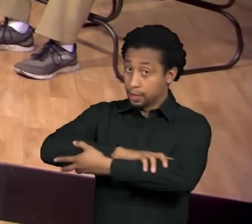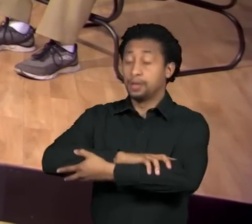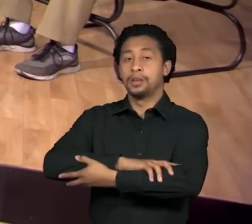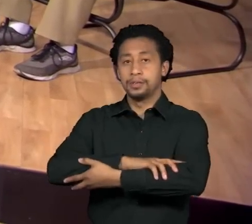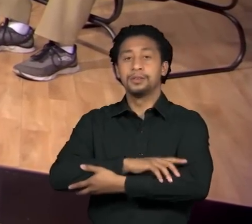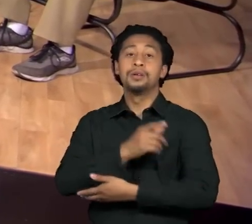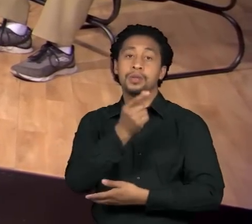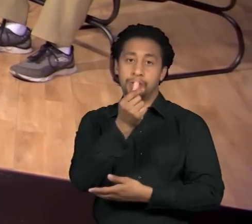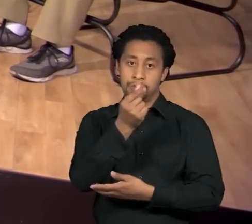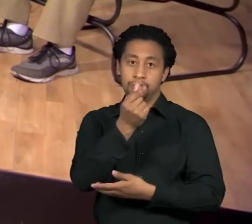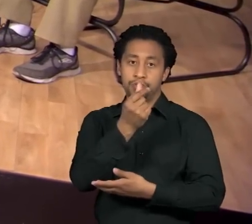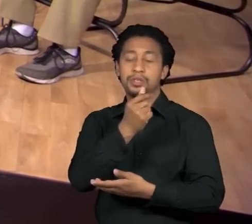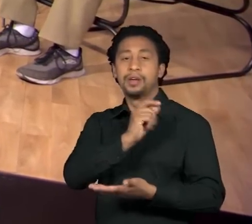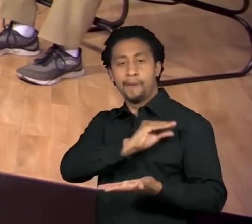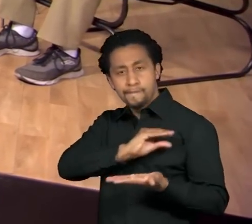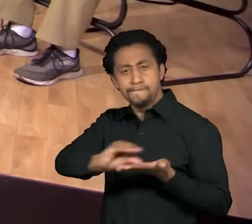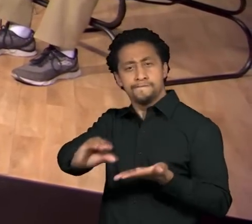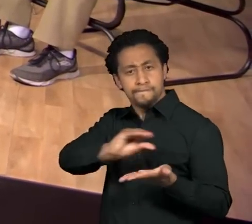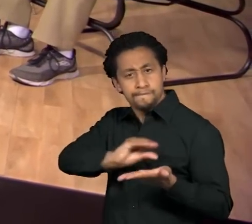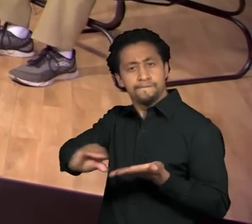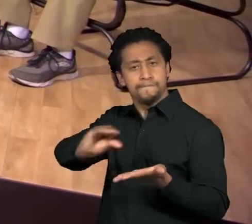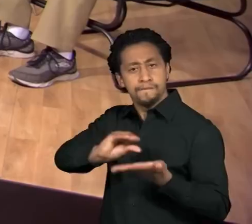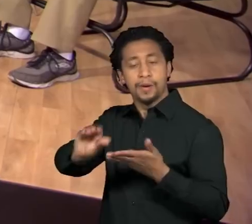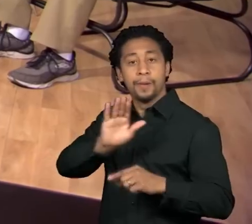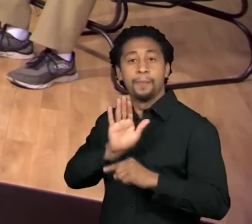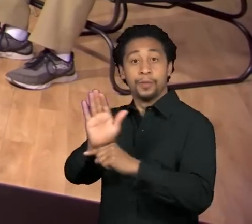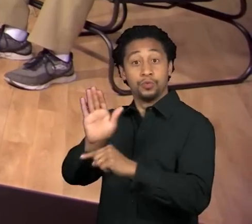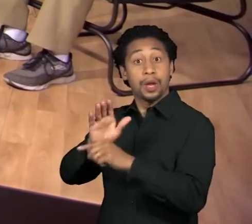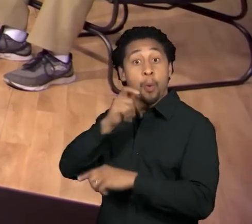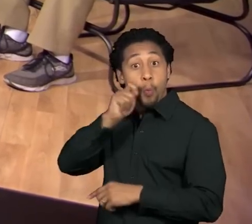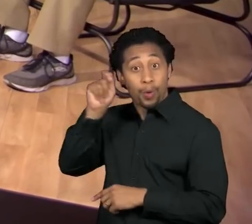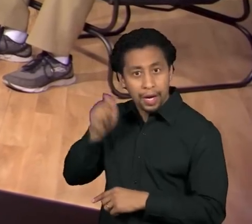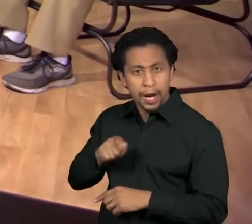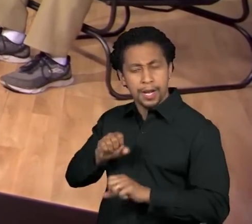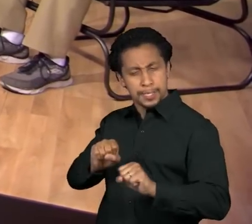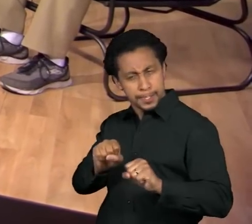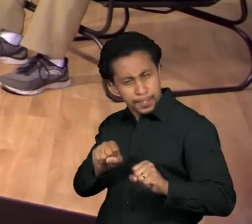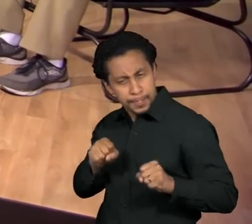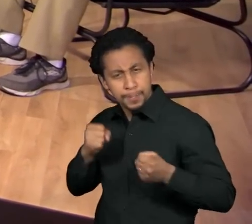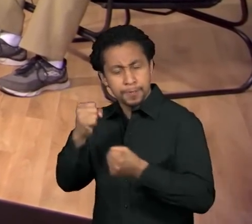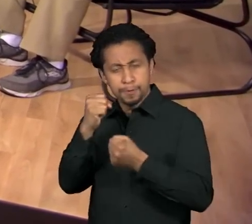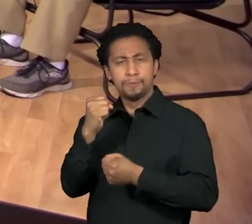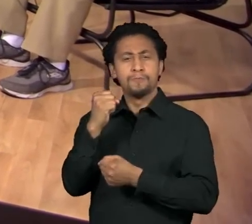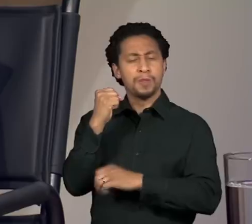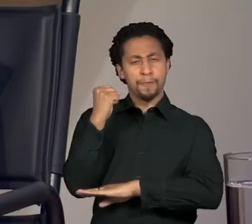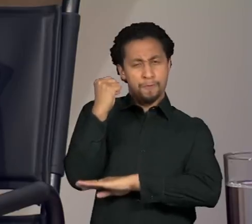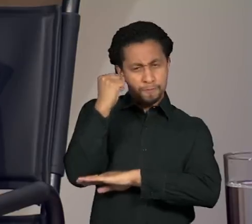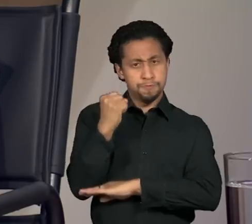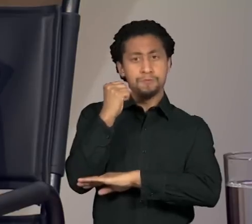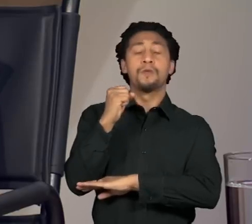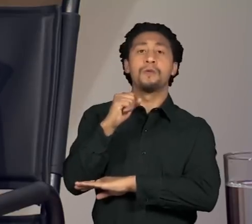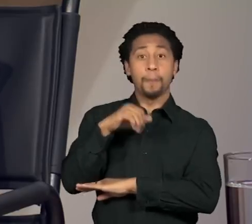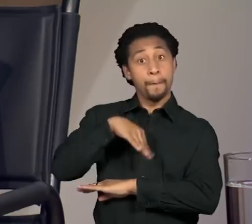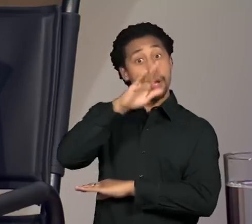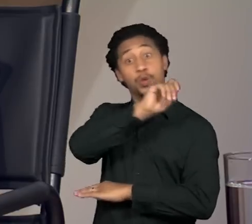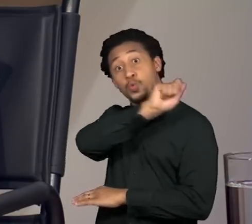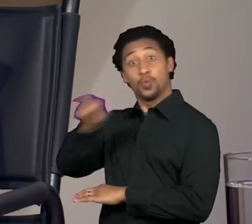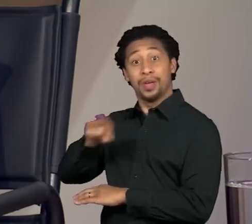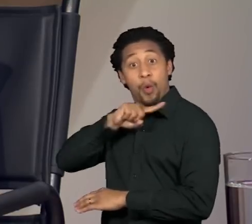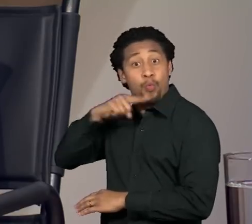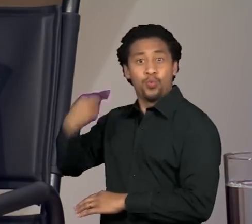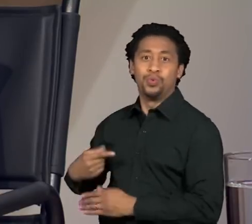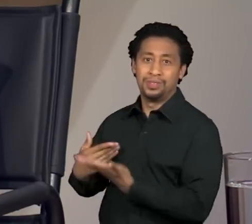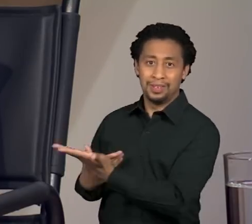financeiramente com armamento bélico a Ucrânia tem um poder de resistência maior do que a Rússia esperava, não há perspectiva de